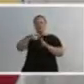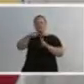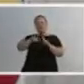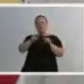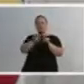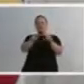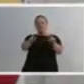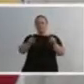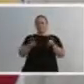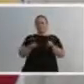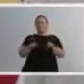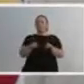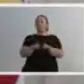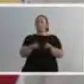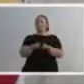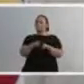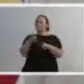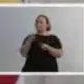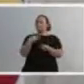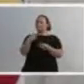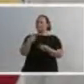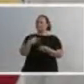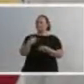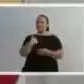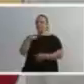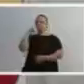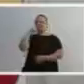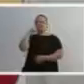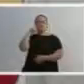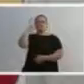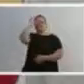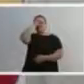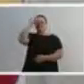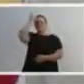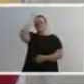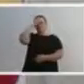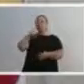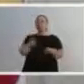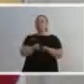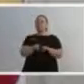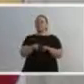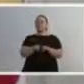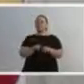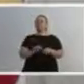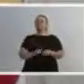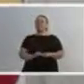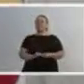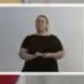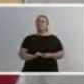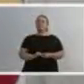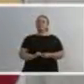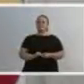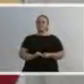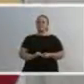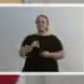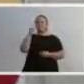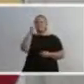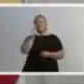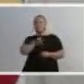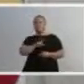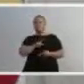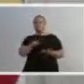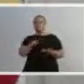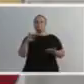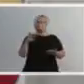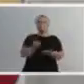assim como eu também passo por um ensinamento ainda todo dia é um dia novo de se aprender poder conquistar